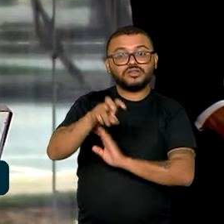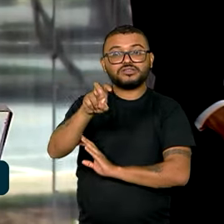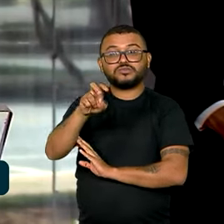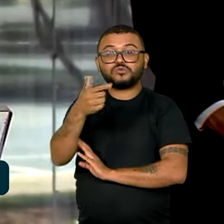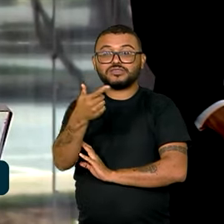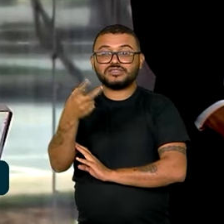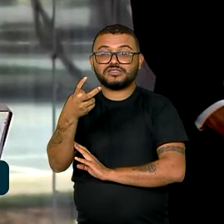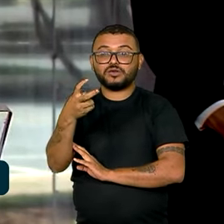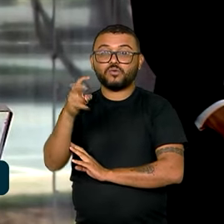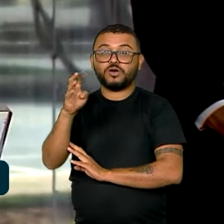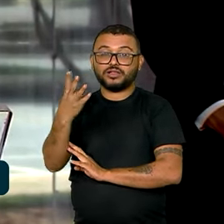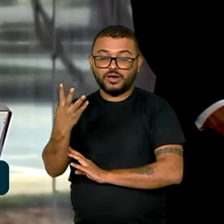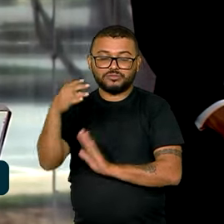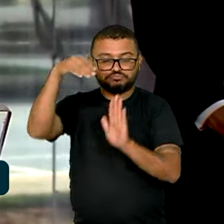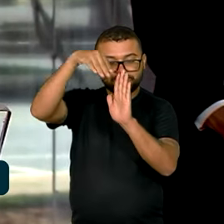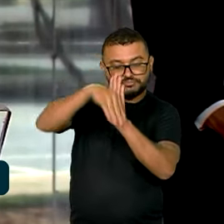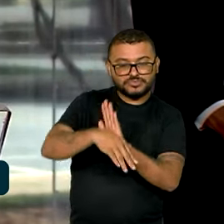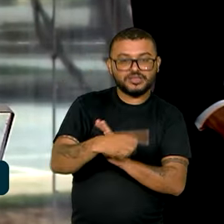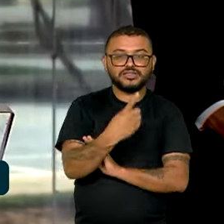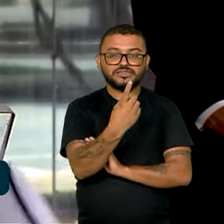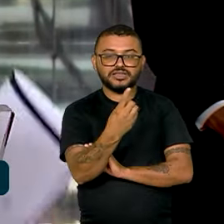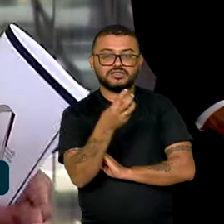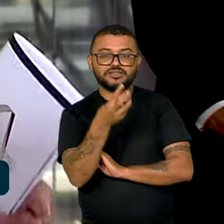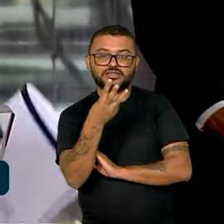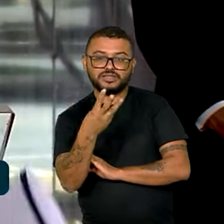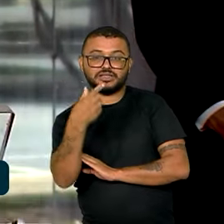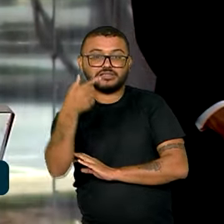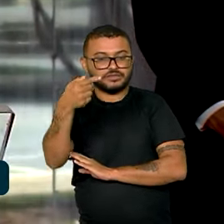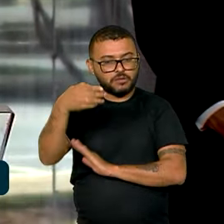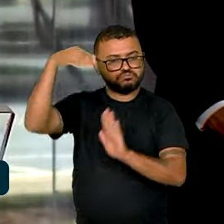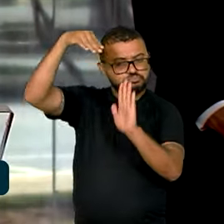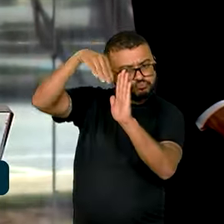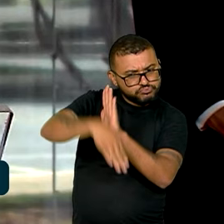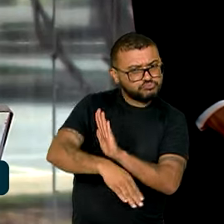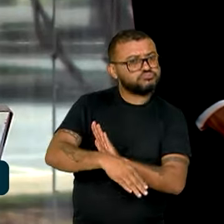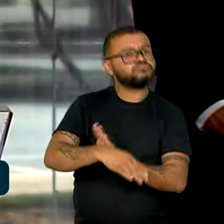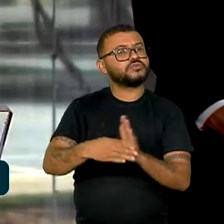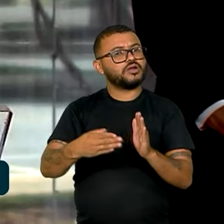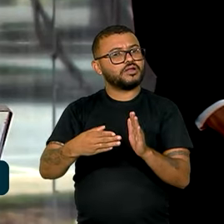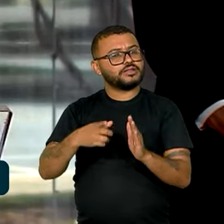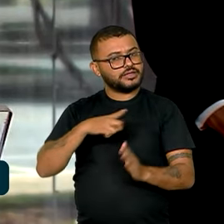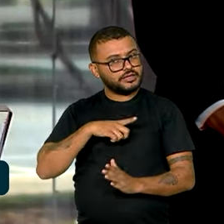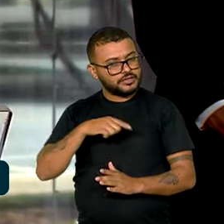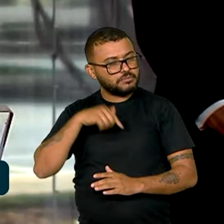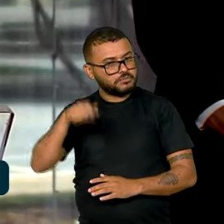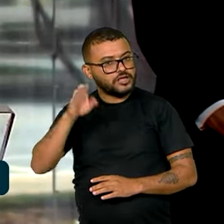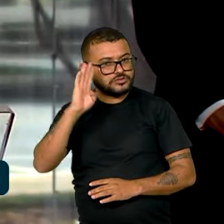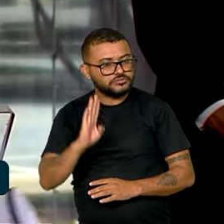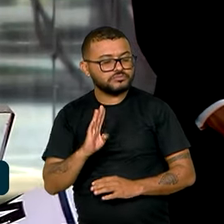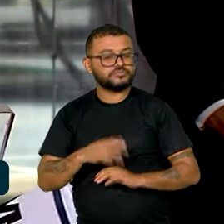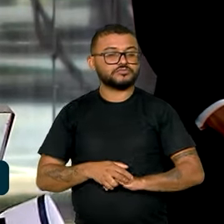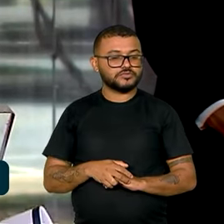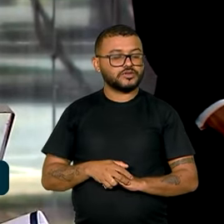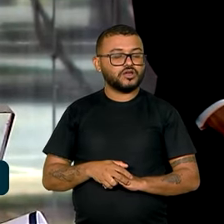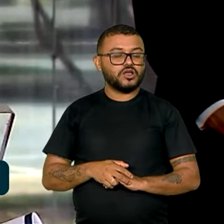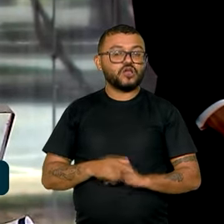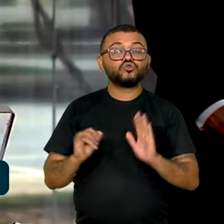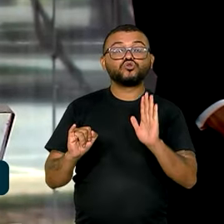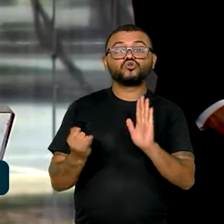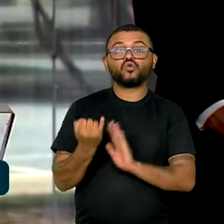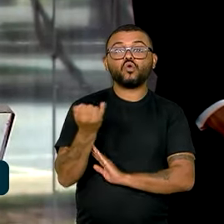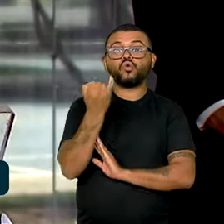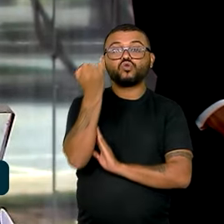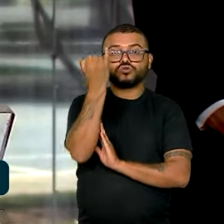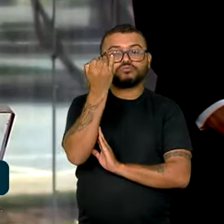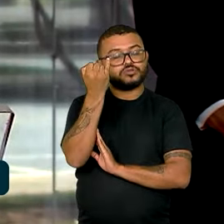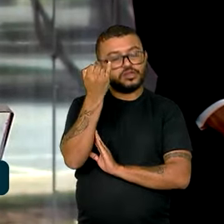254 para 137. Despencou o risco Brasil. Os juros